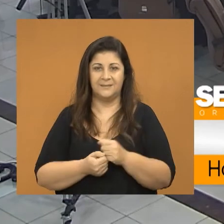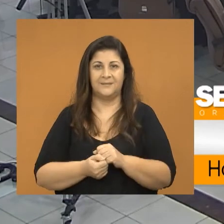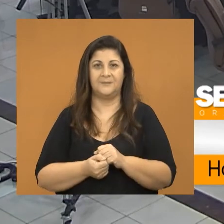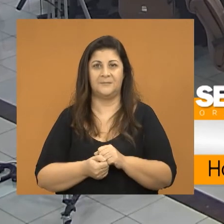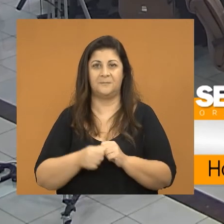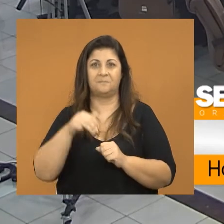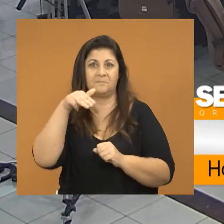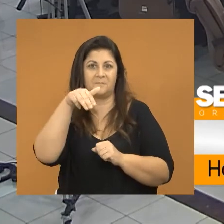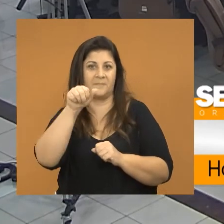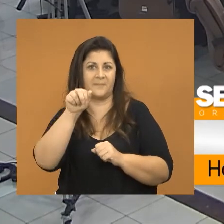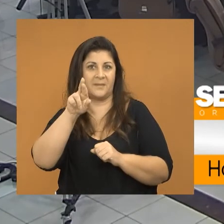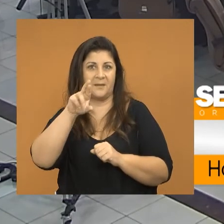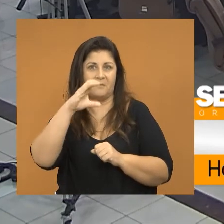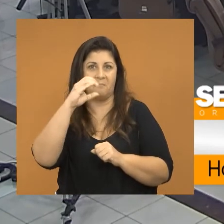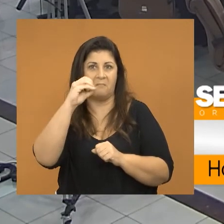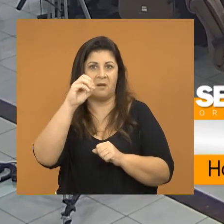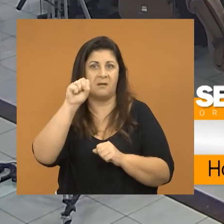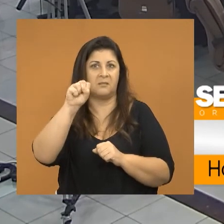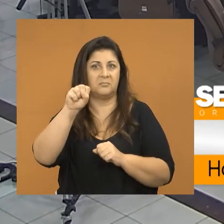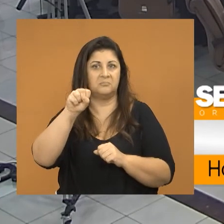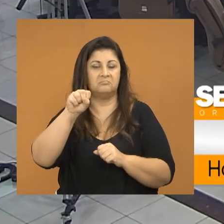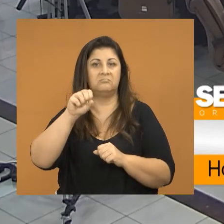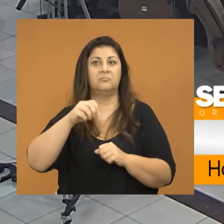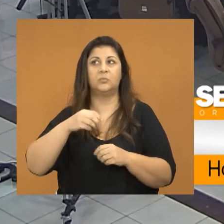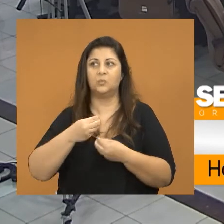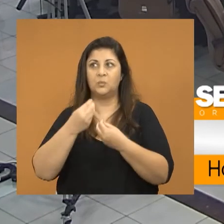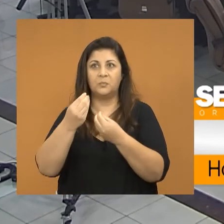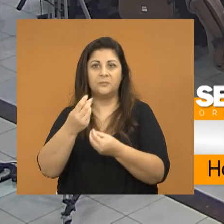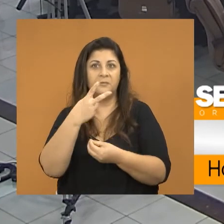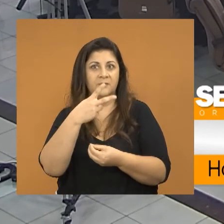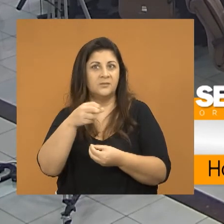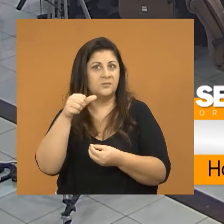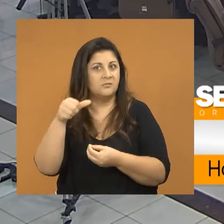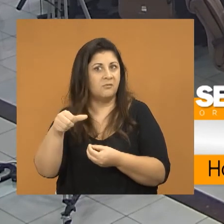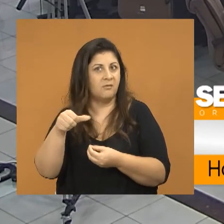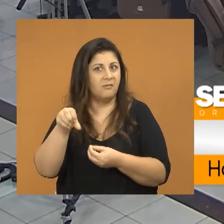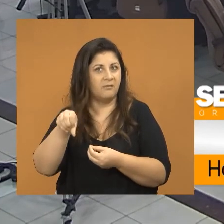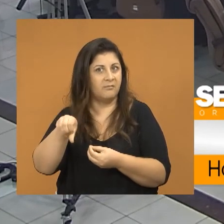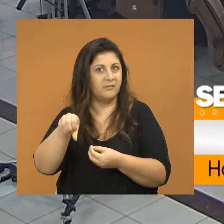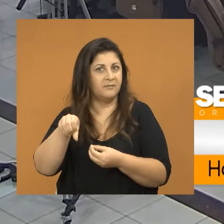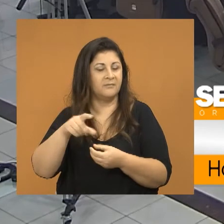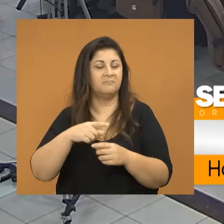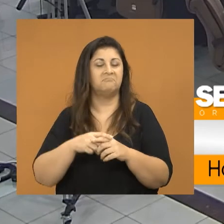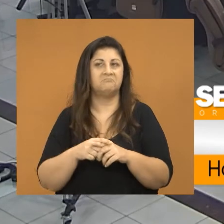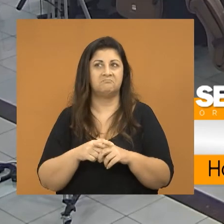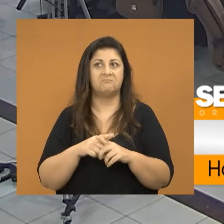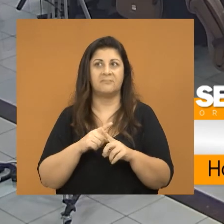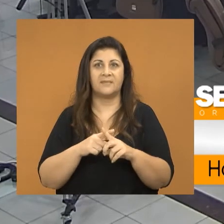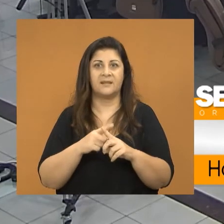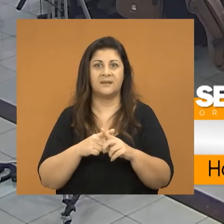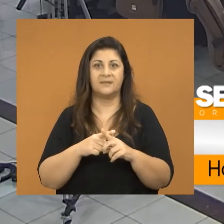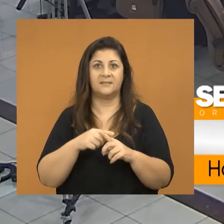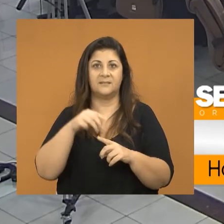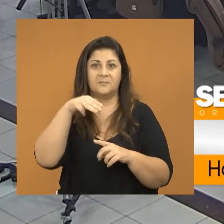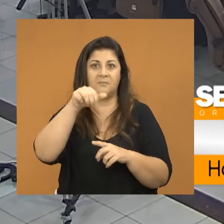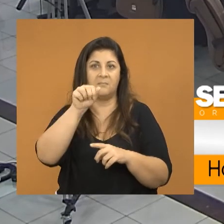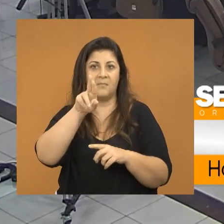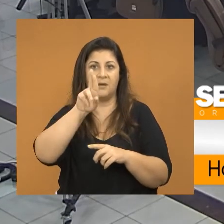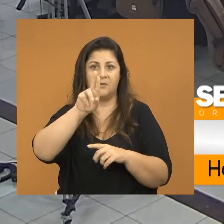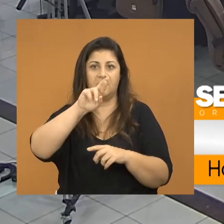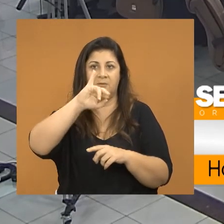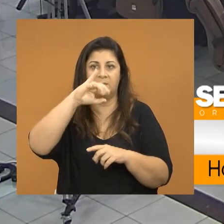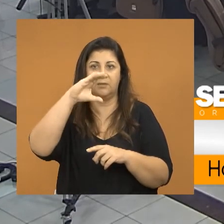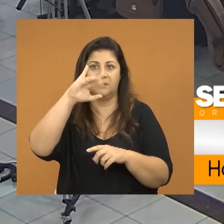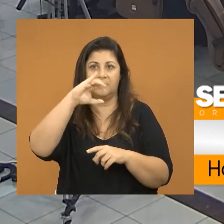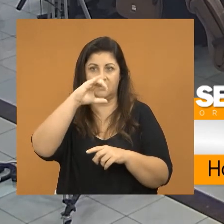Marcos, que doou 29 vezes, seu Maurício, 46 vezes, Dona Maria Neuza,